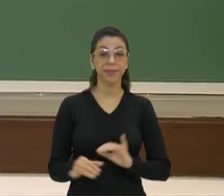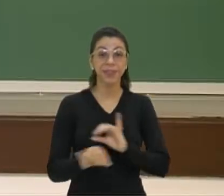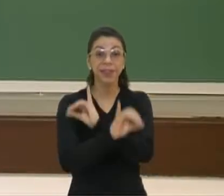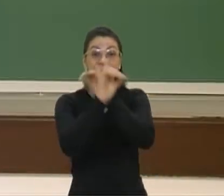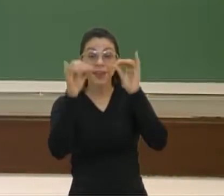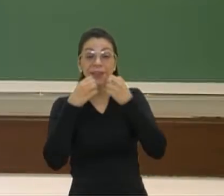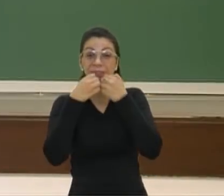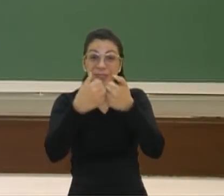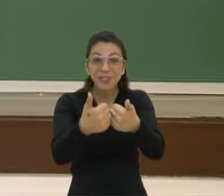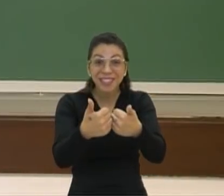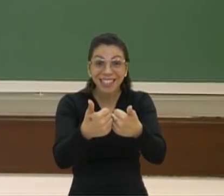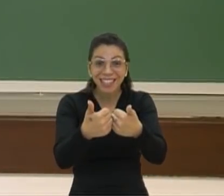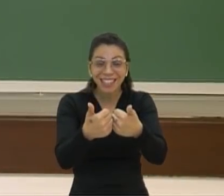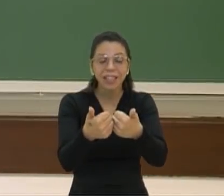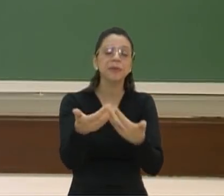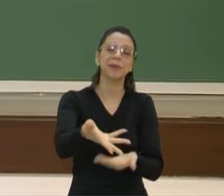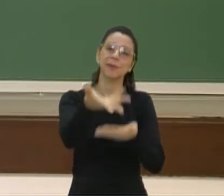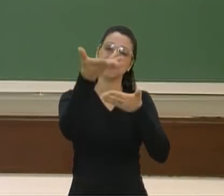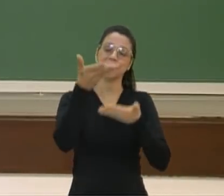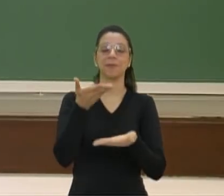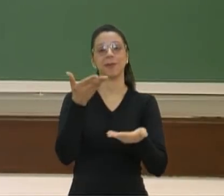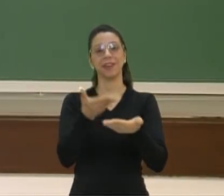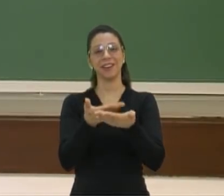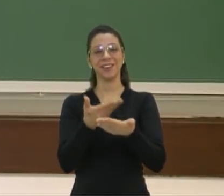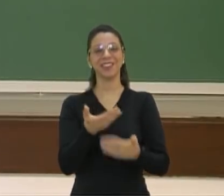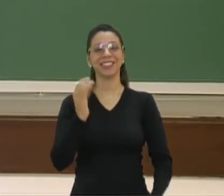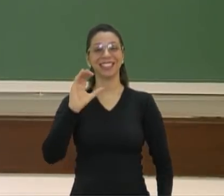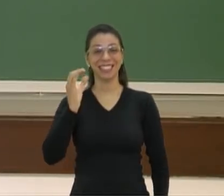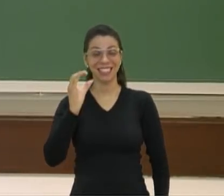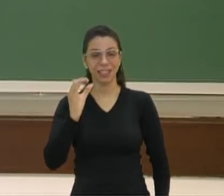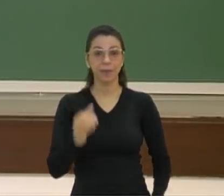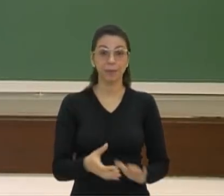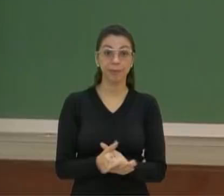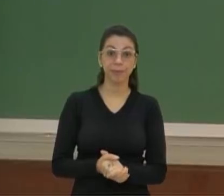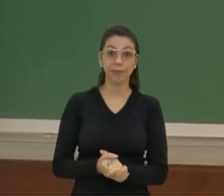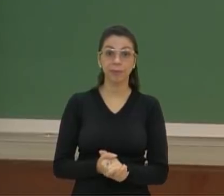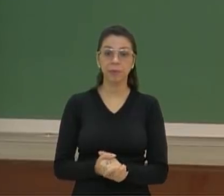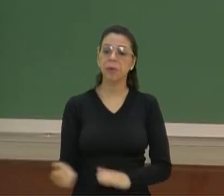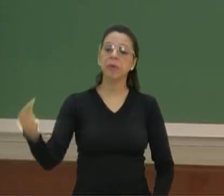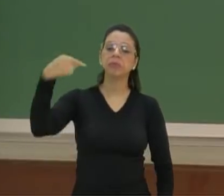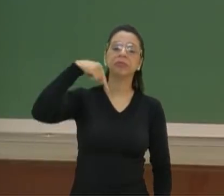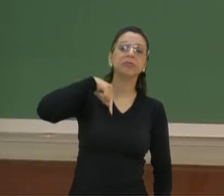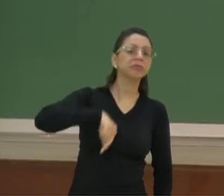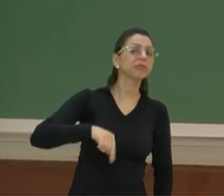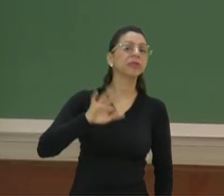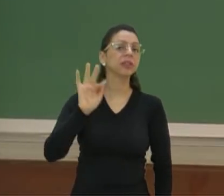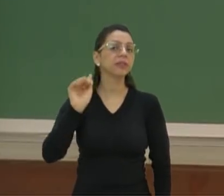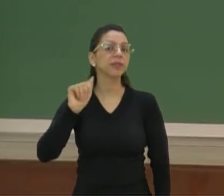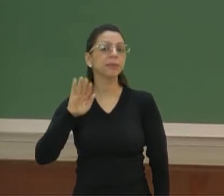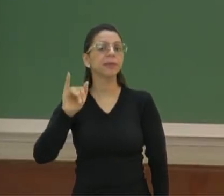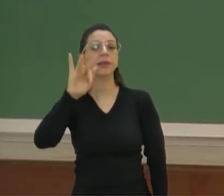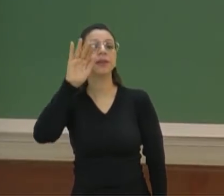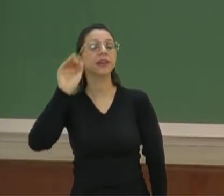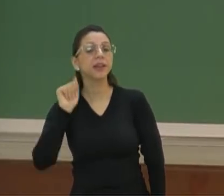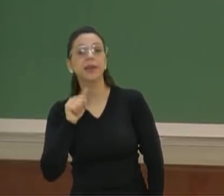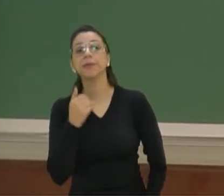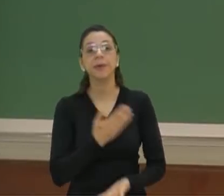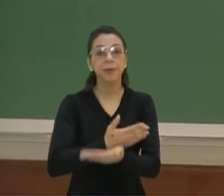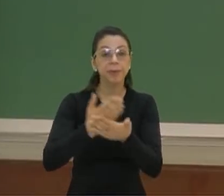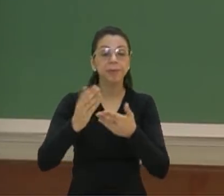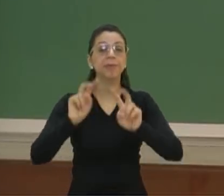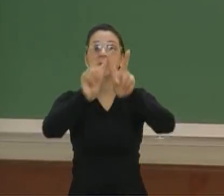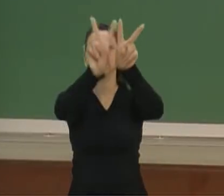Olá, turma, tudo bom com vocês? Sejam bem-vindos a mais uma aula de ciências. O professor Fabiano está aqui de volta para nós trabalharmos